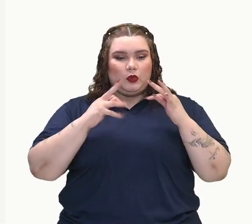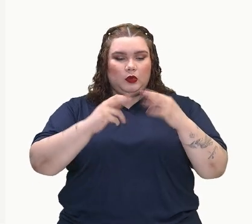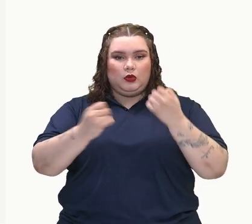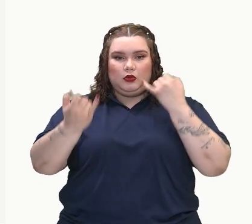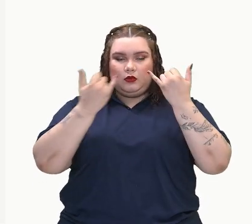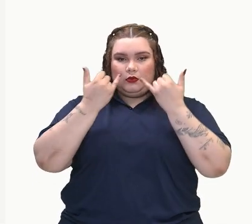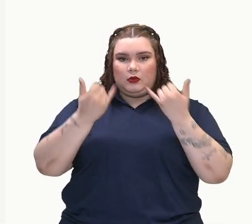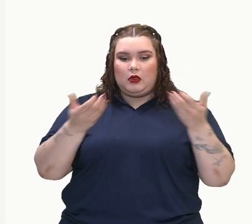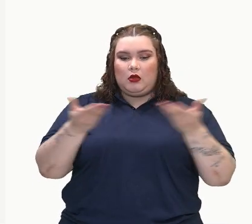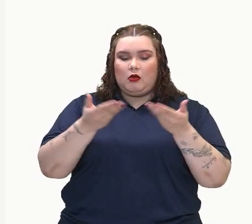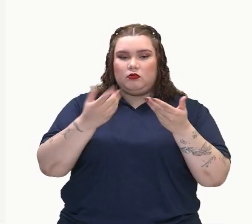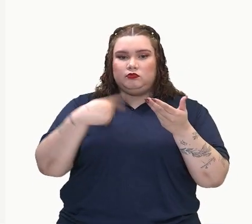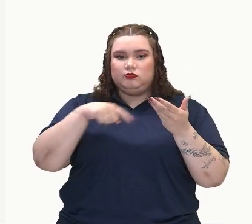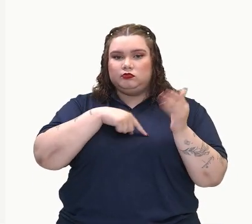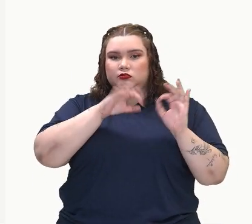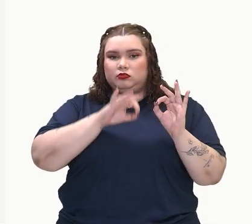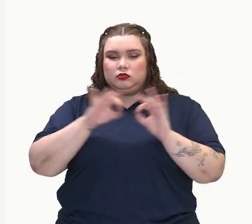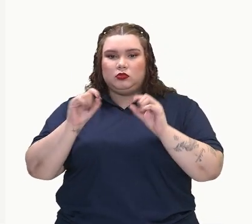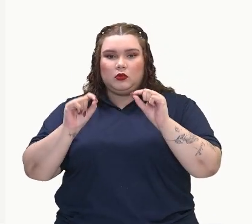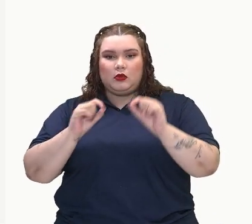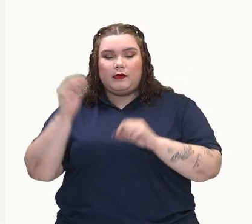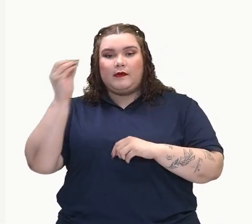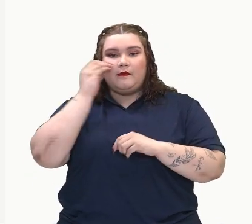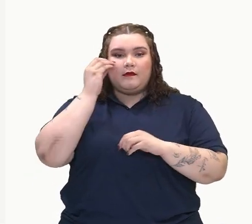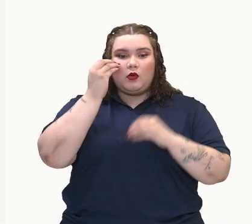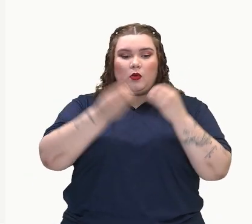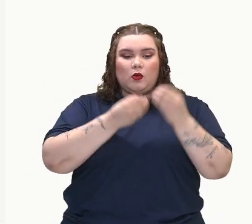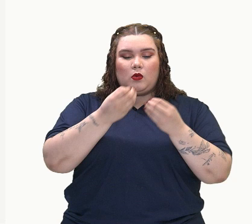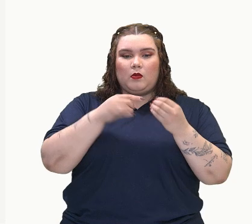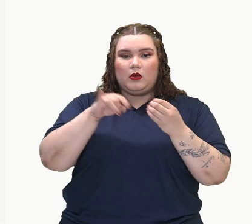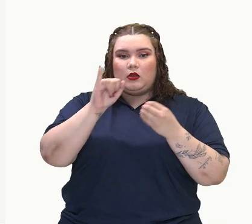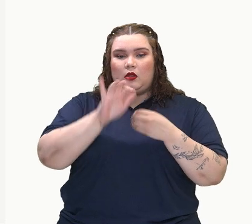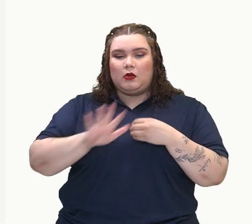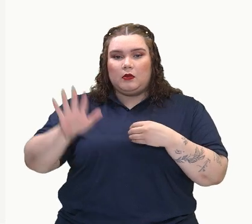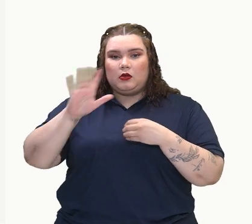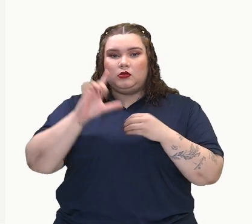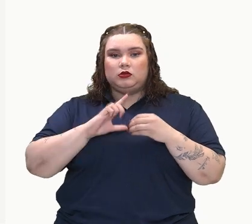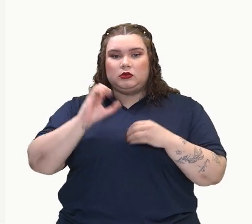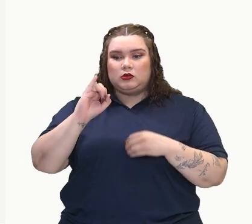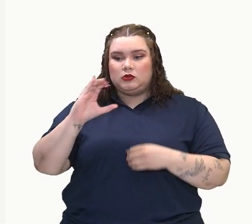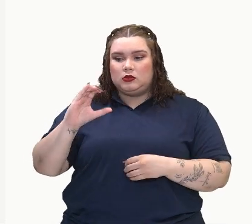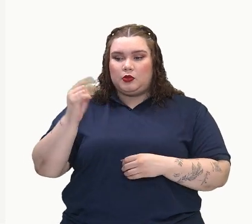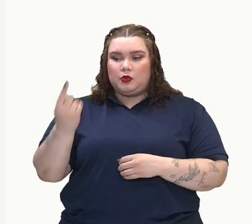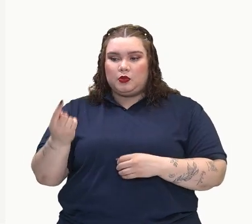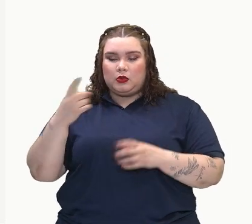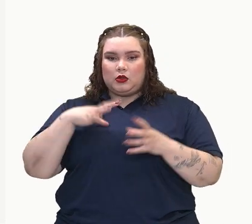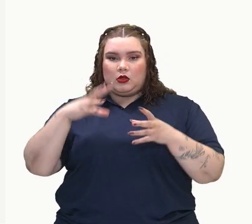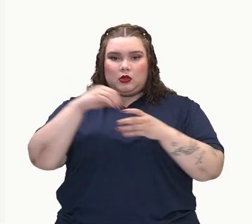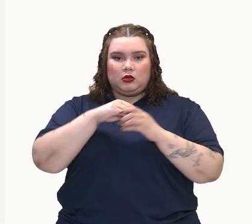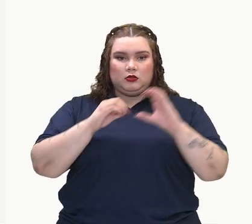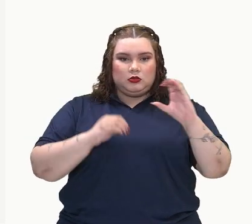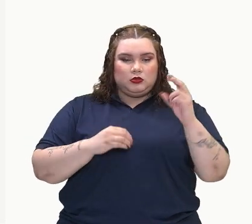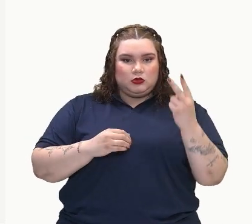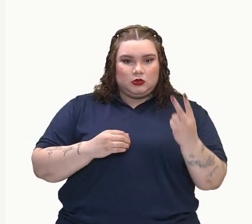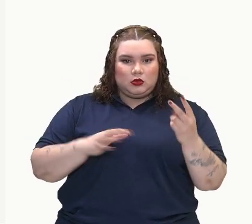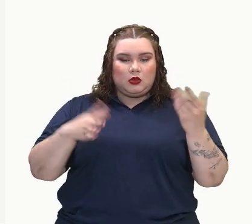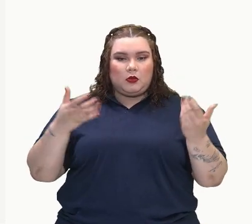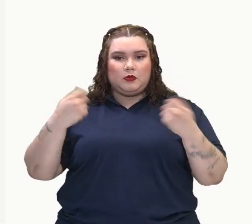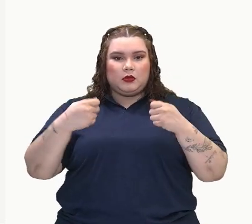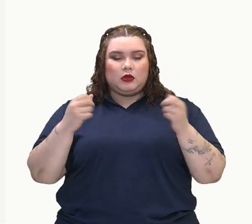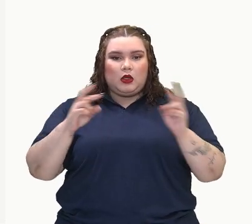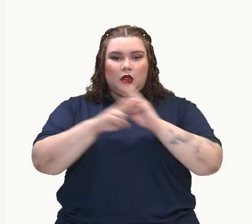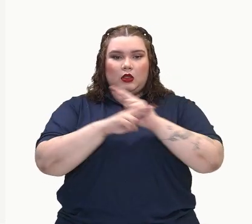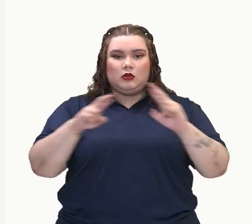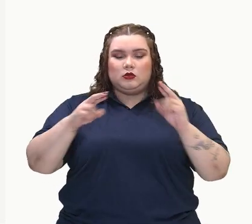O que vamos fazer agora? A verificação da posição relativa. Para que C1 seja internamente a C2, a distância entre os centros D deve